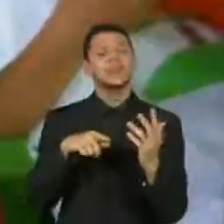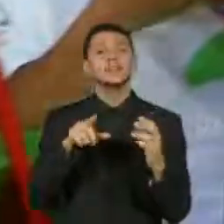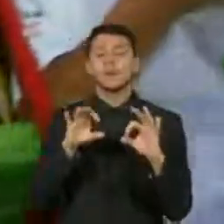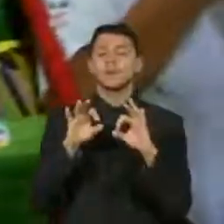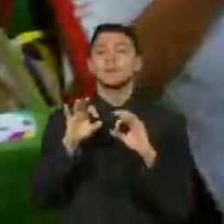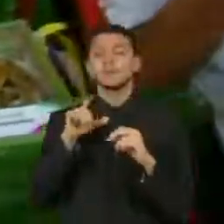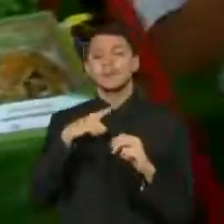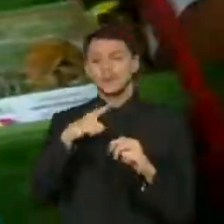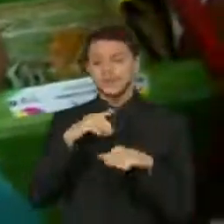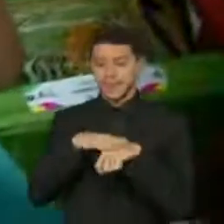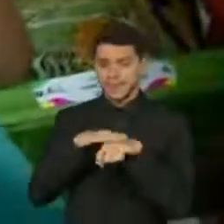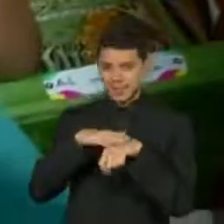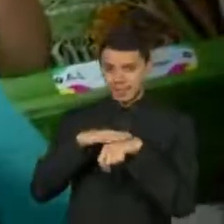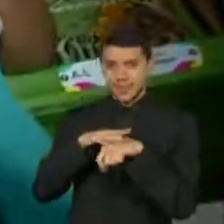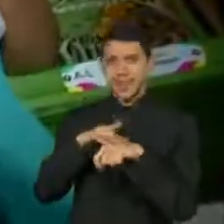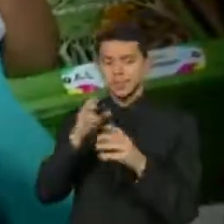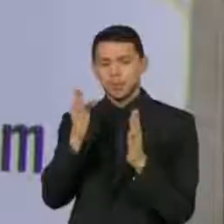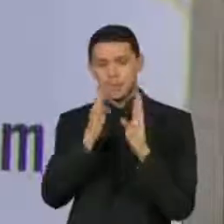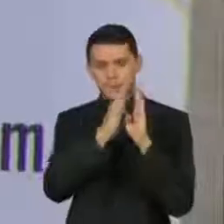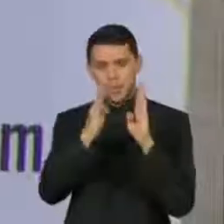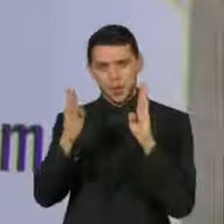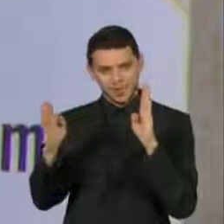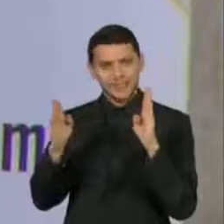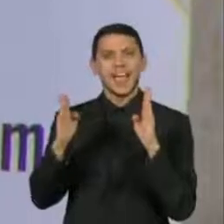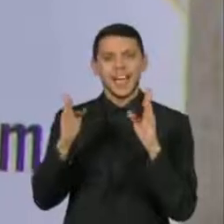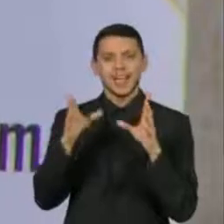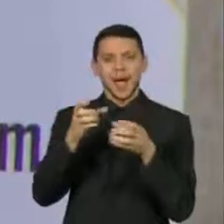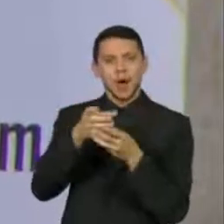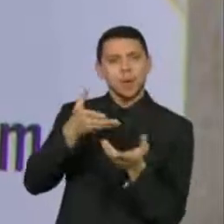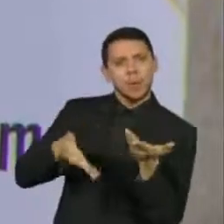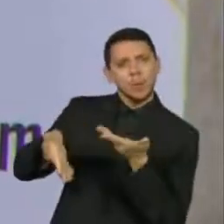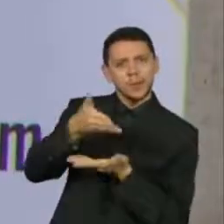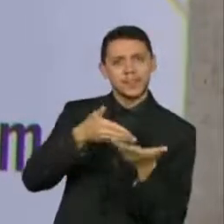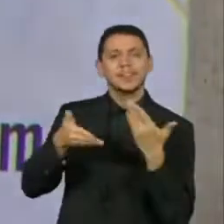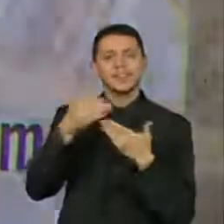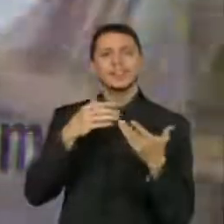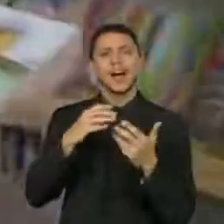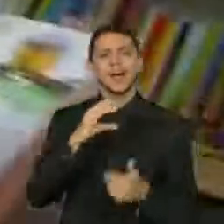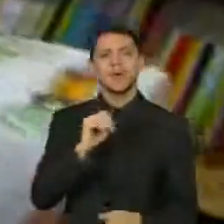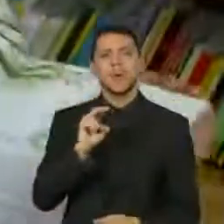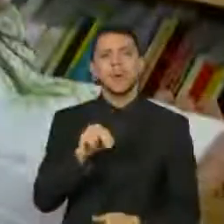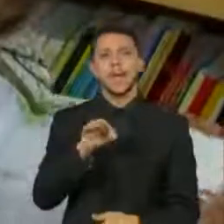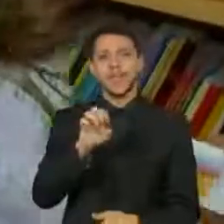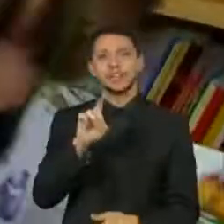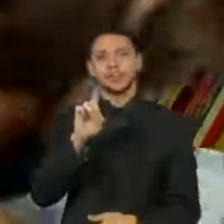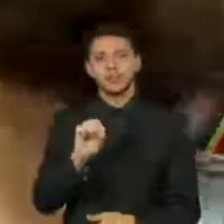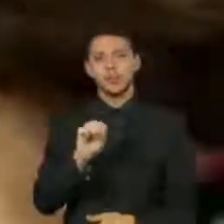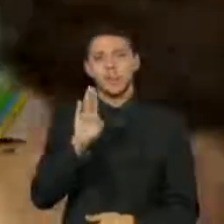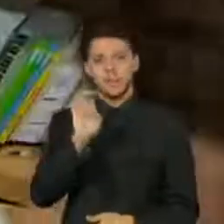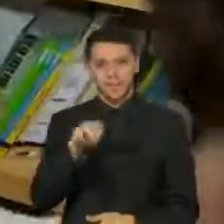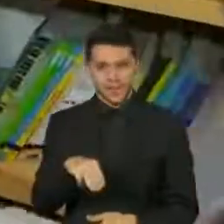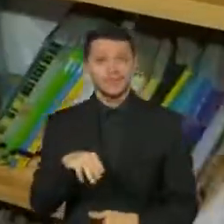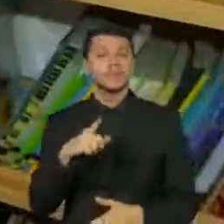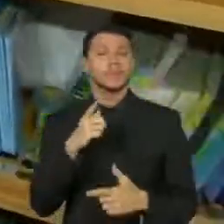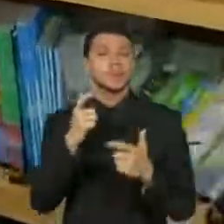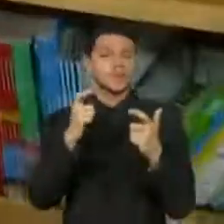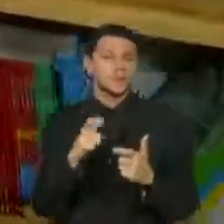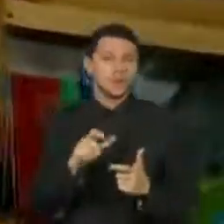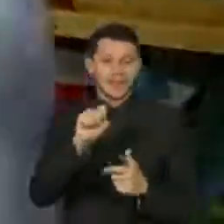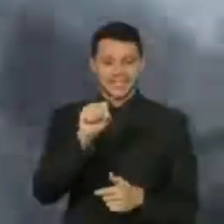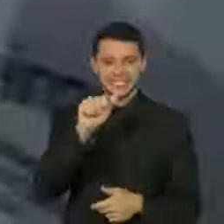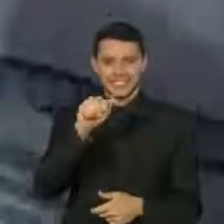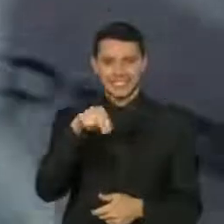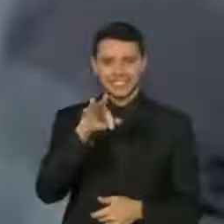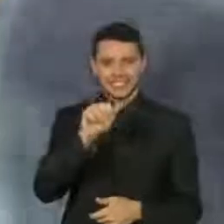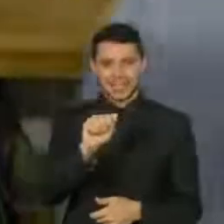na Biblioteca Comunitária do Centro Cultural Corrente do Bem, em Santa Luzia, região metropolitana de BH. Quem